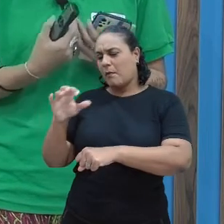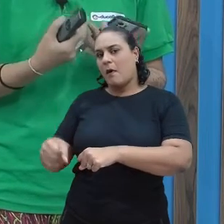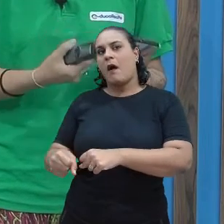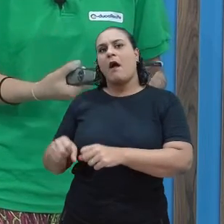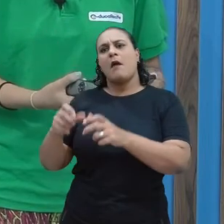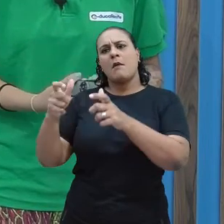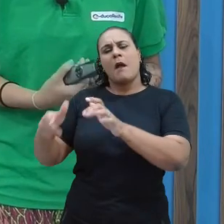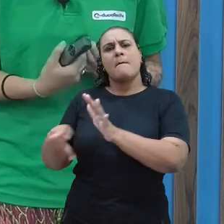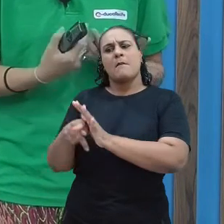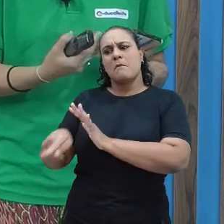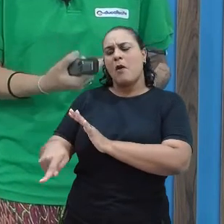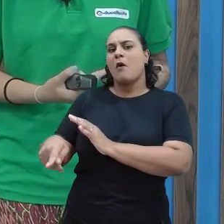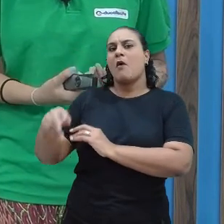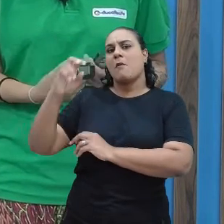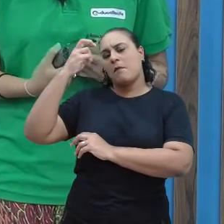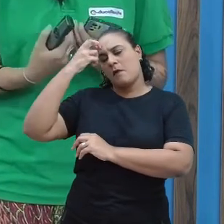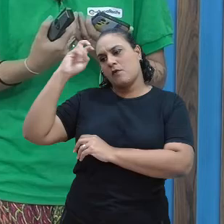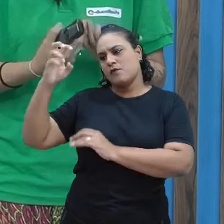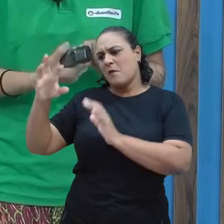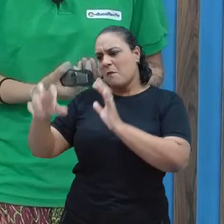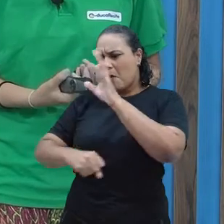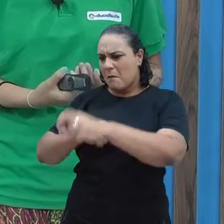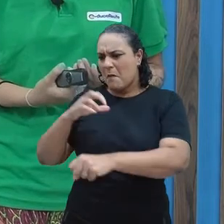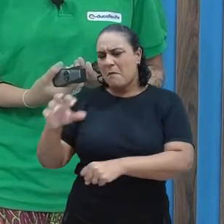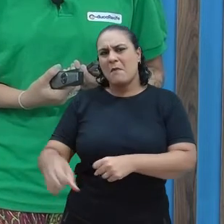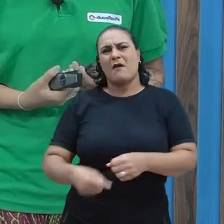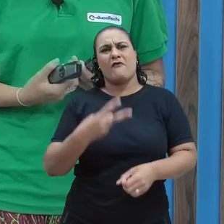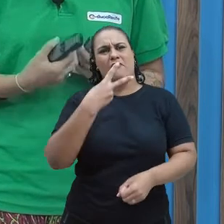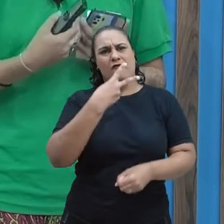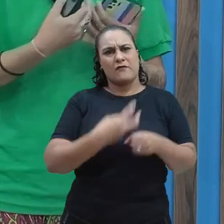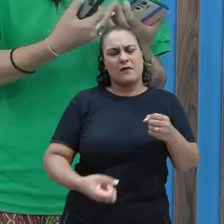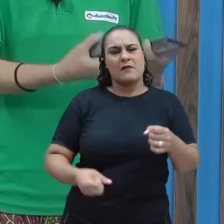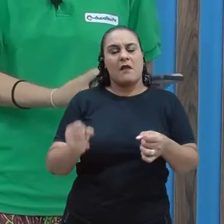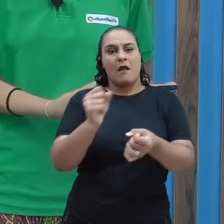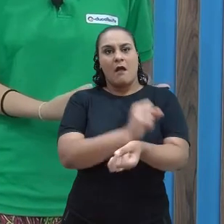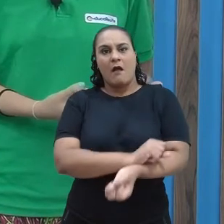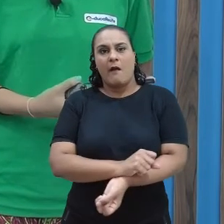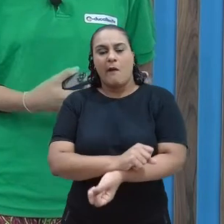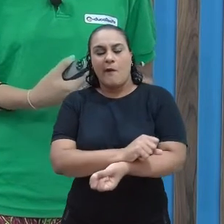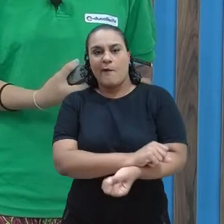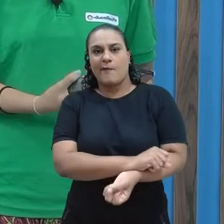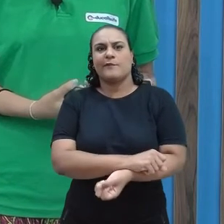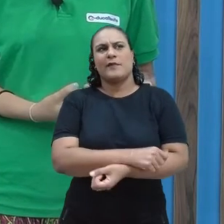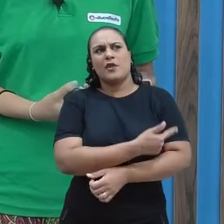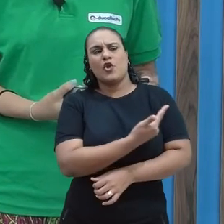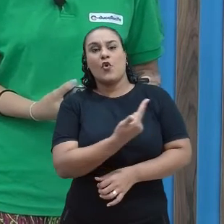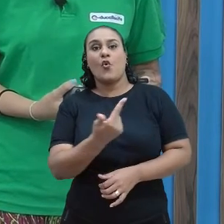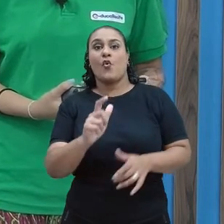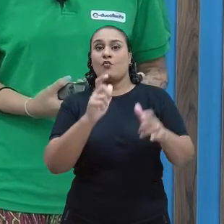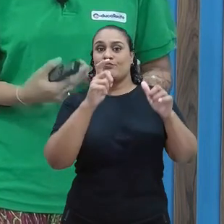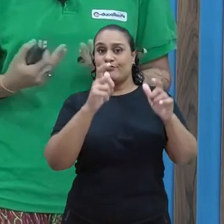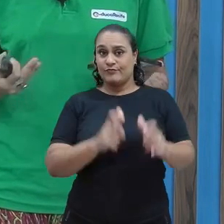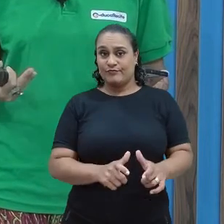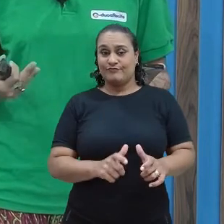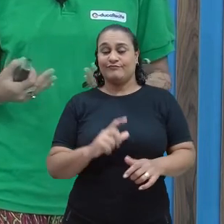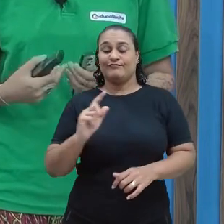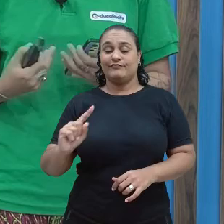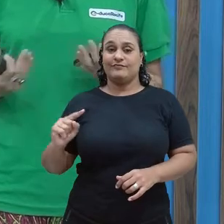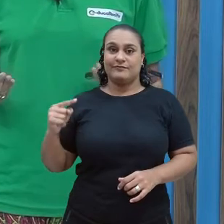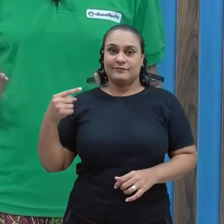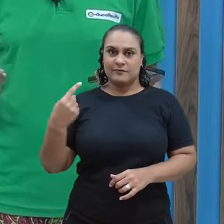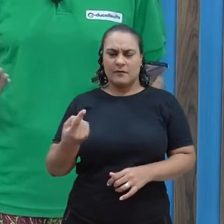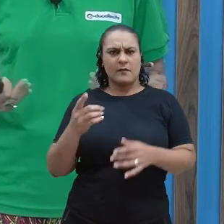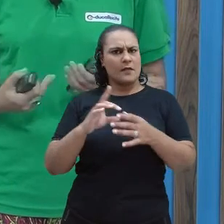ser explorados, escravizados, violentados em outro espaço, em outro território, e depois